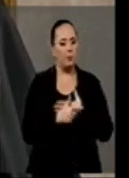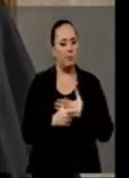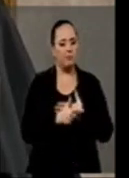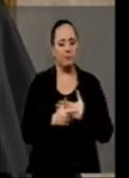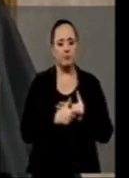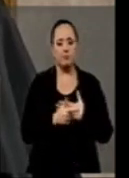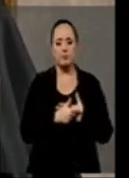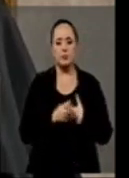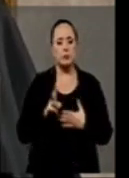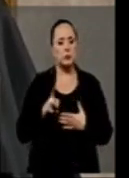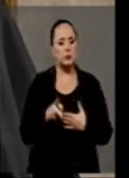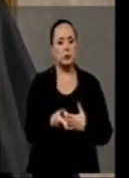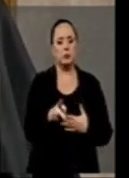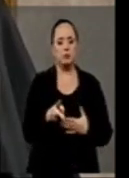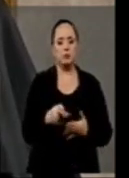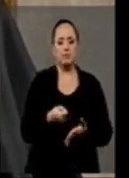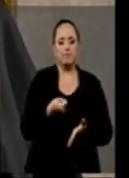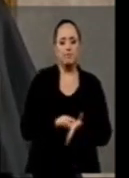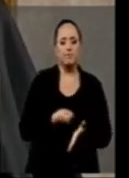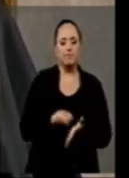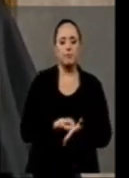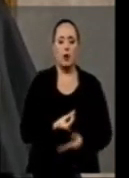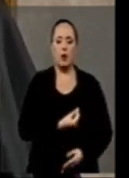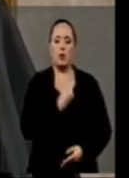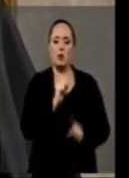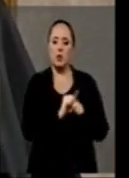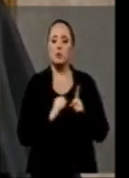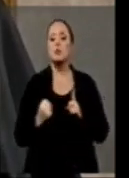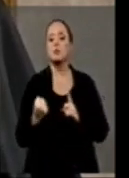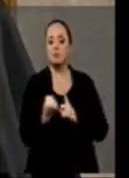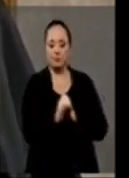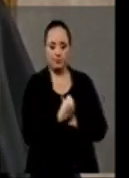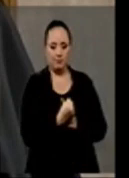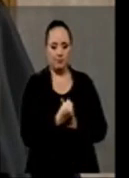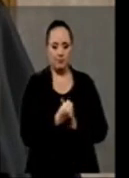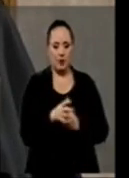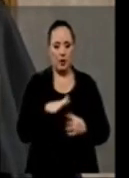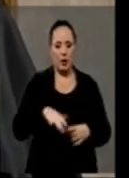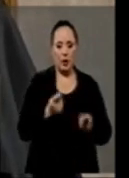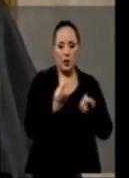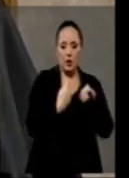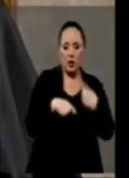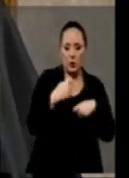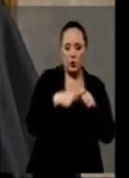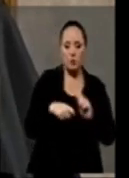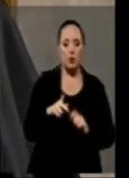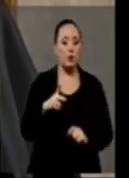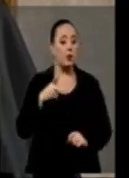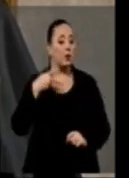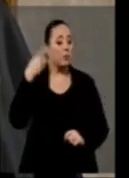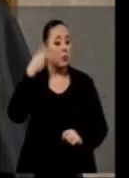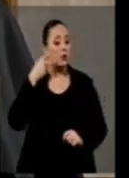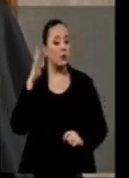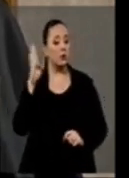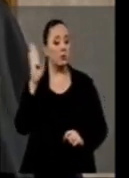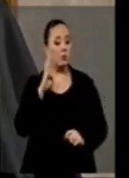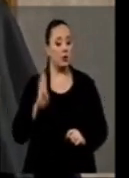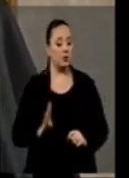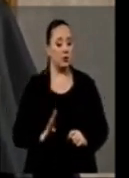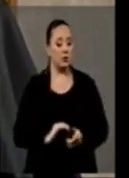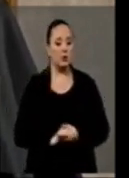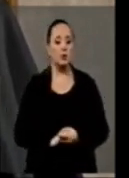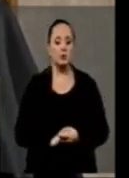papel cada vez mais intenso na vida social econômica e política brasileira o que levou o tribunal